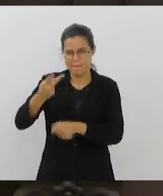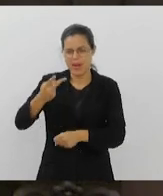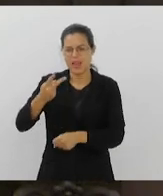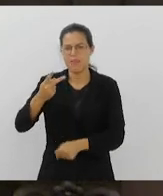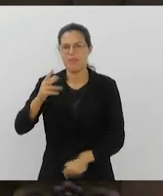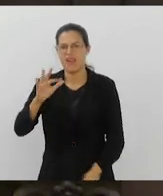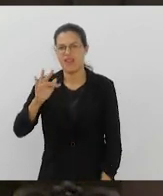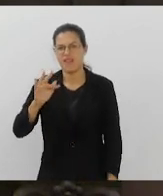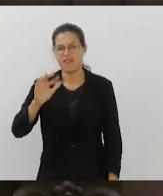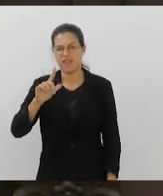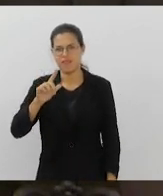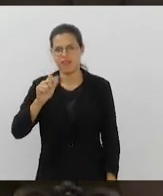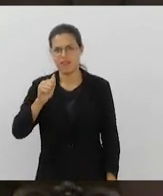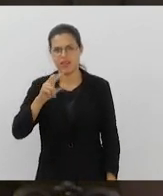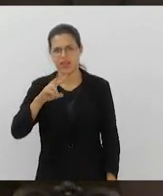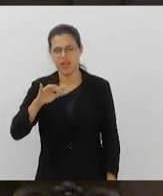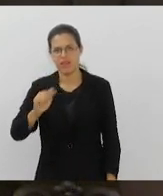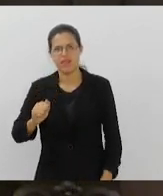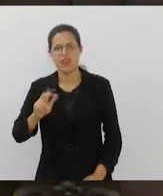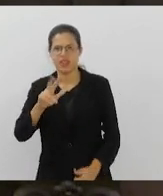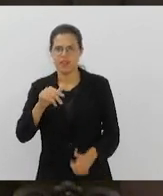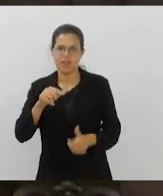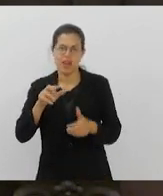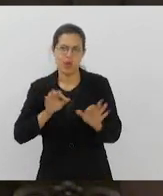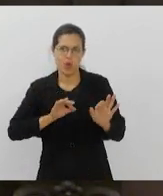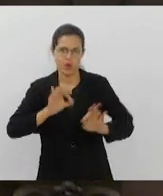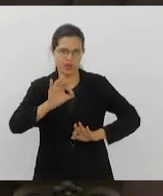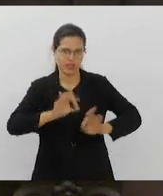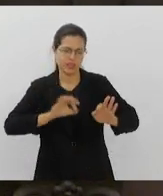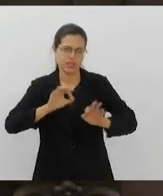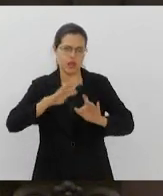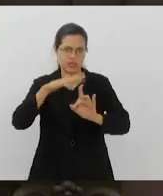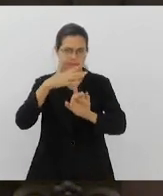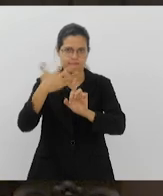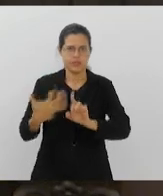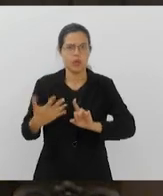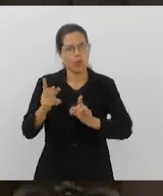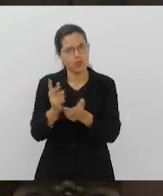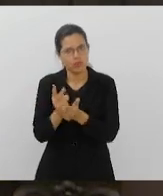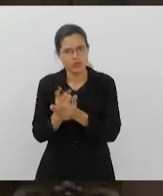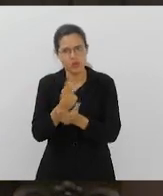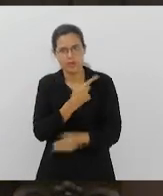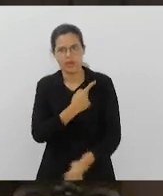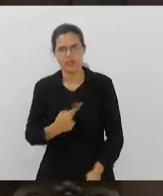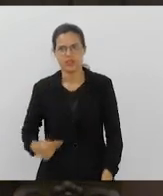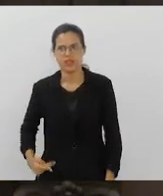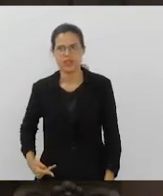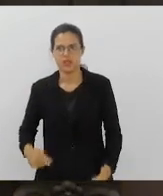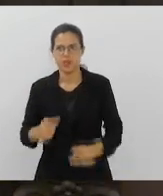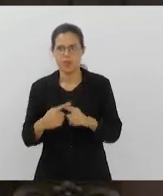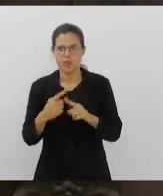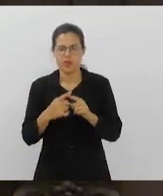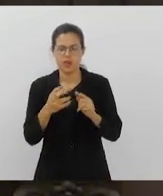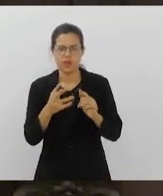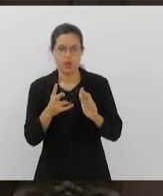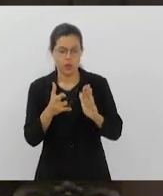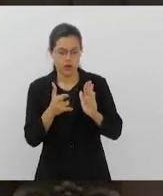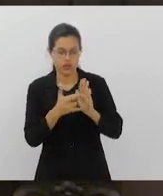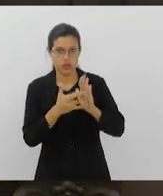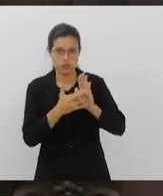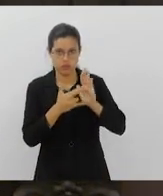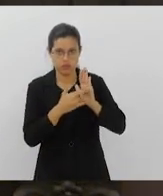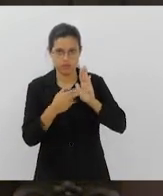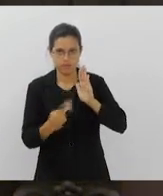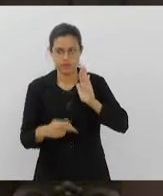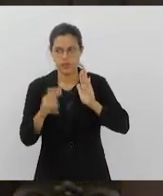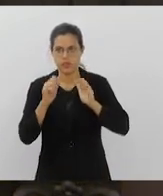para a condução das homenagens. Eu permanecerei aqui na presidência porque o regimento da Assembleia Legislativa, e nós estamos